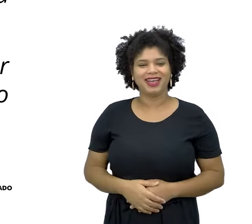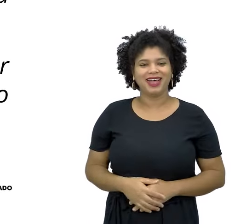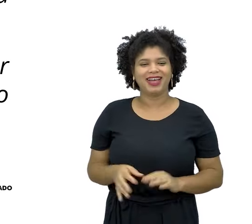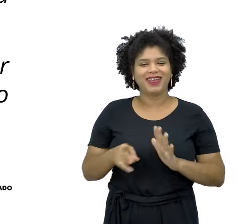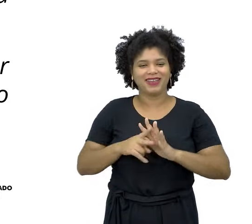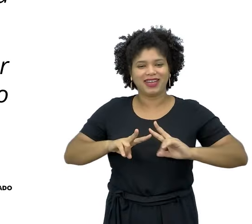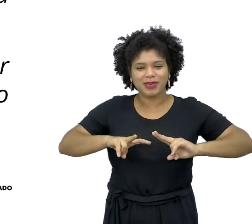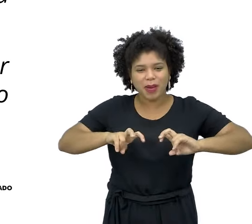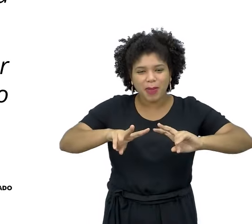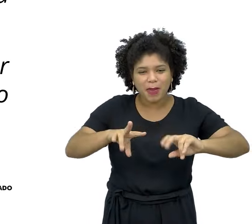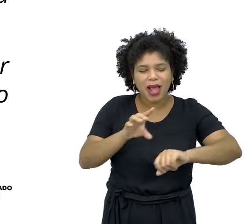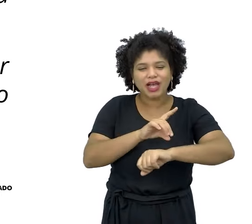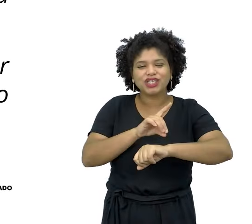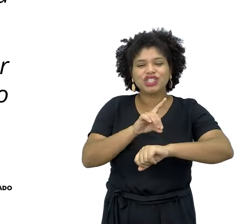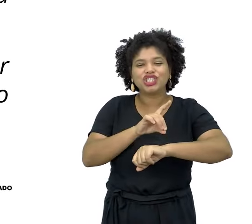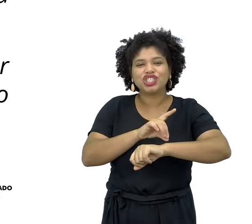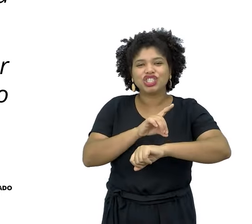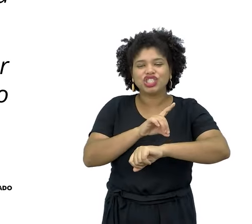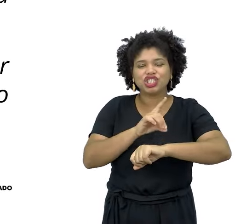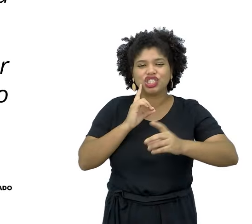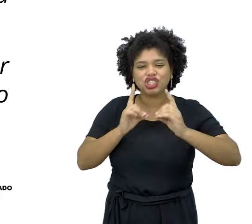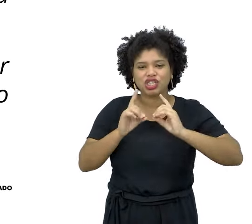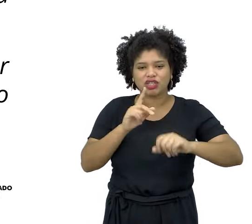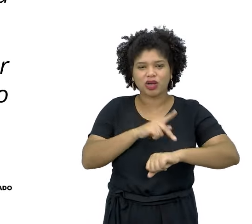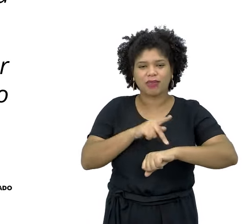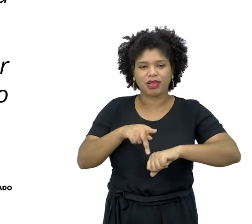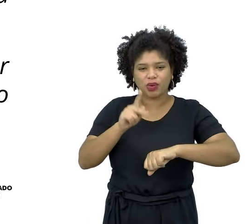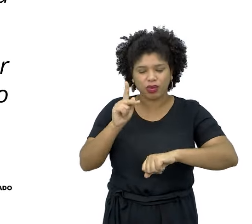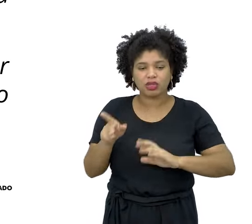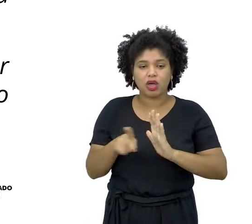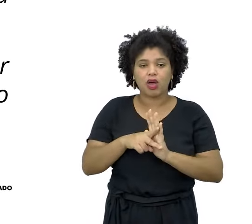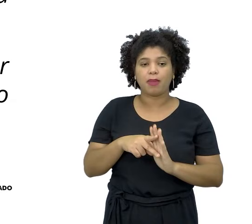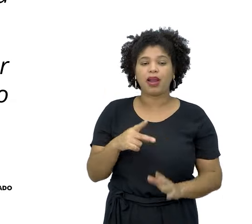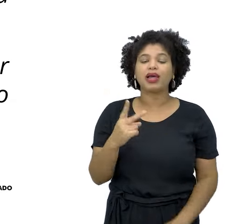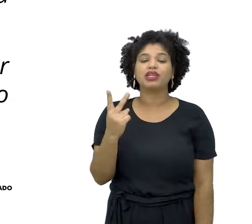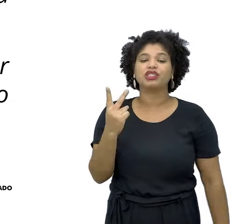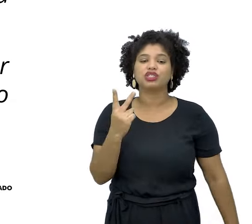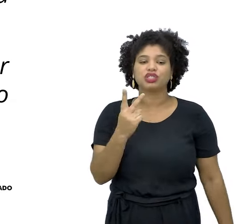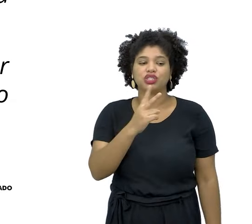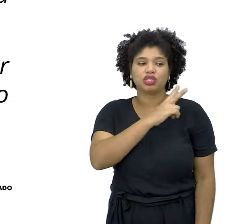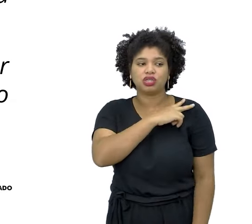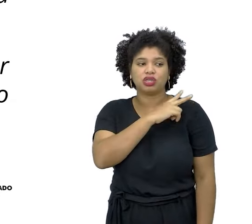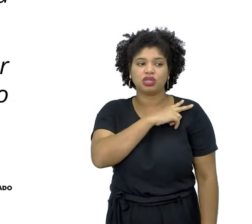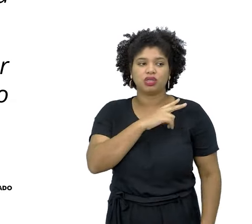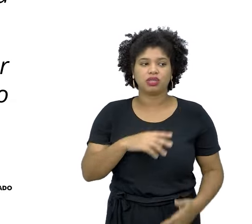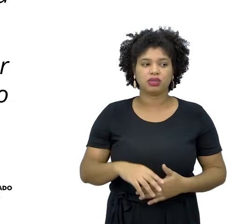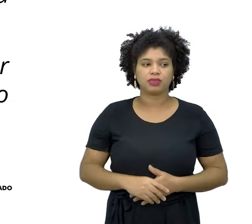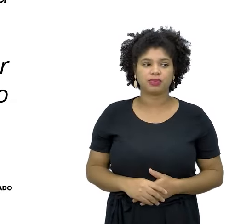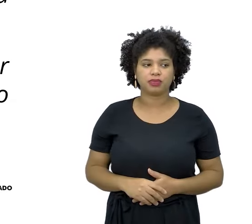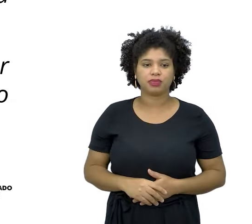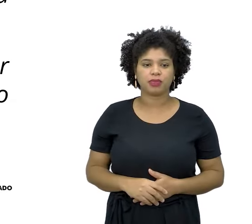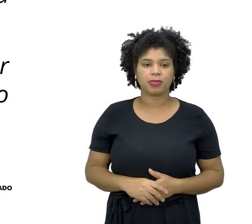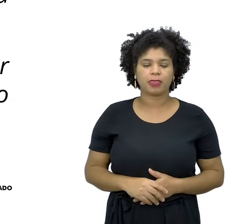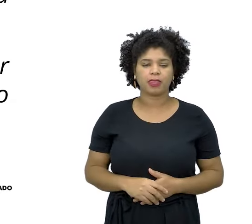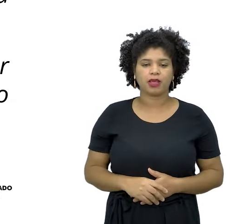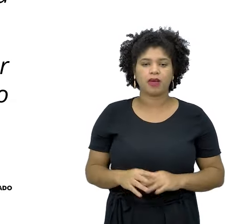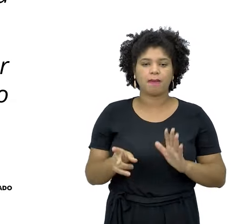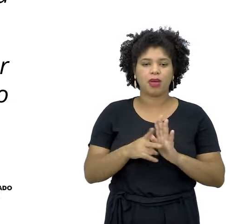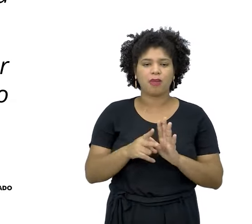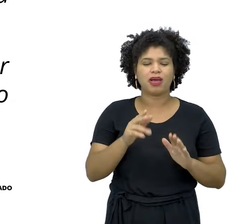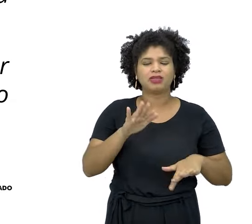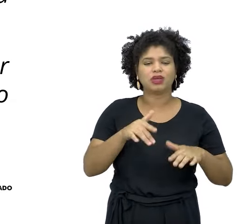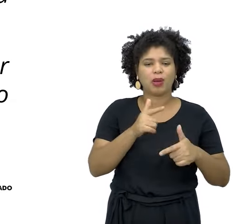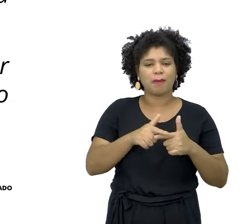estrutura didático-pedagógica em uma aula da sequência de atividades 1 da segunda série do ensino médio e discutimos a resolução de problemas